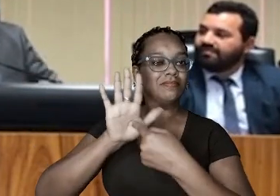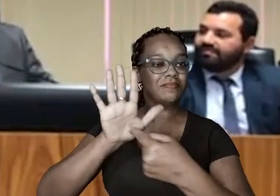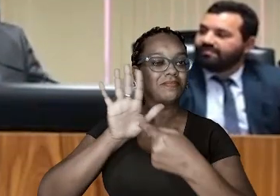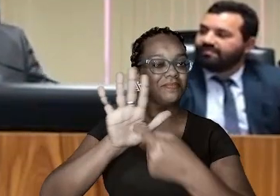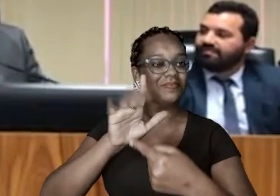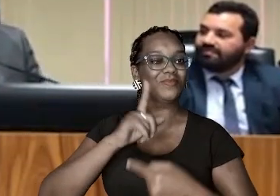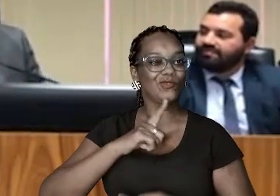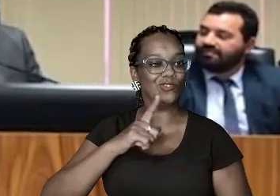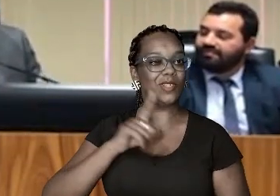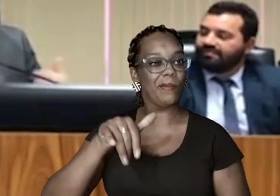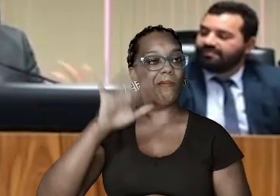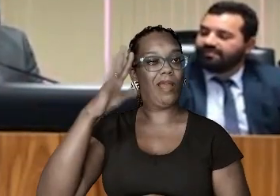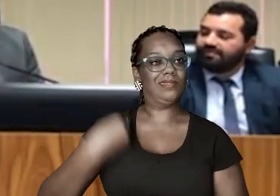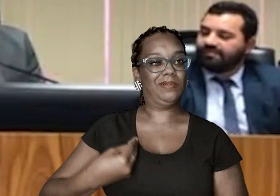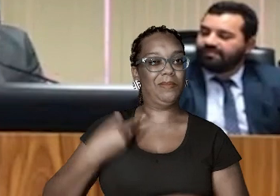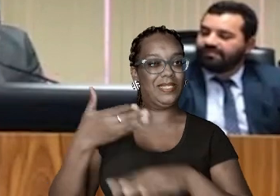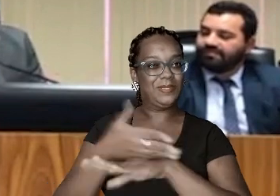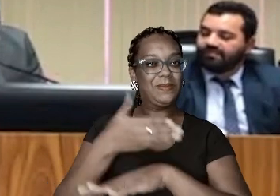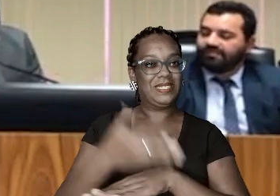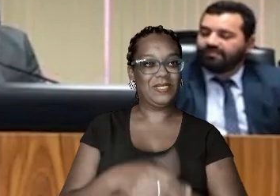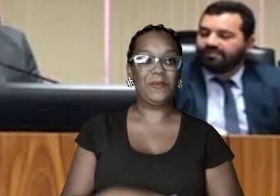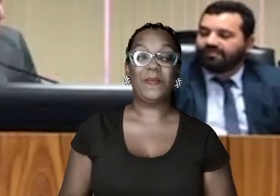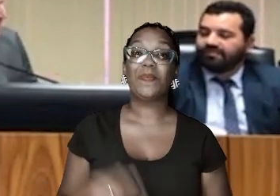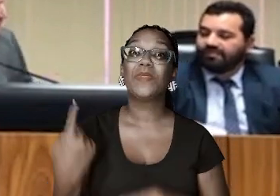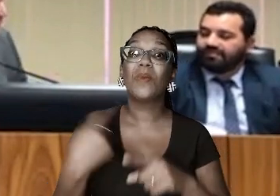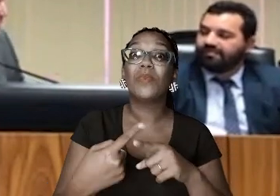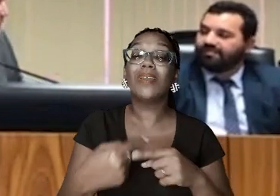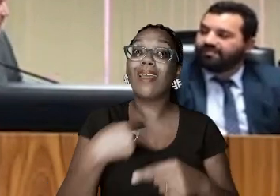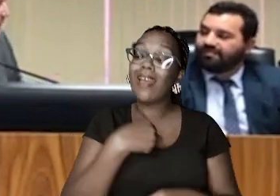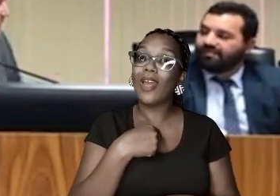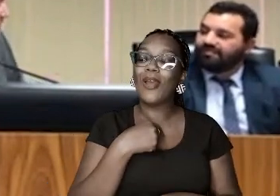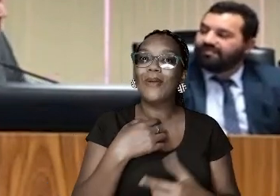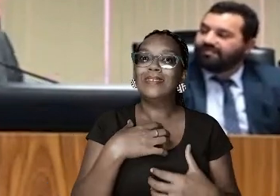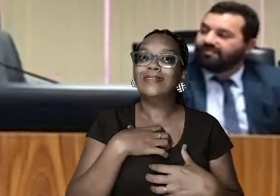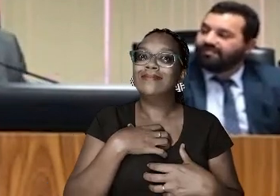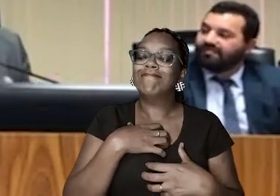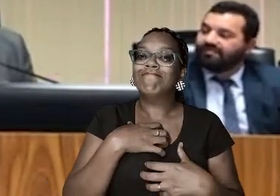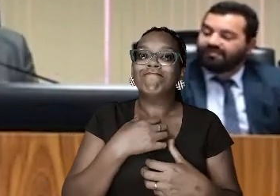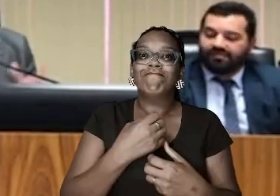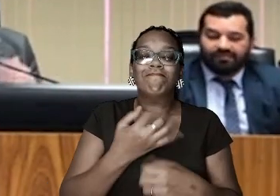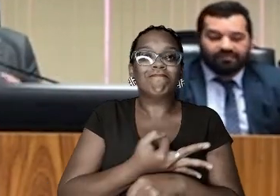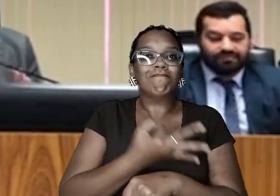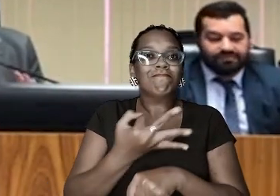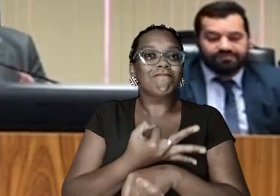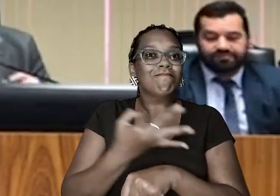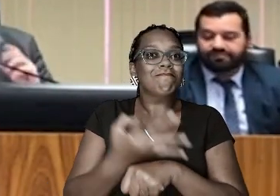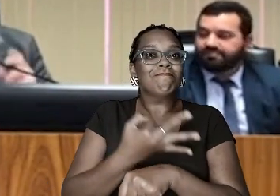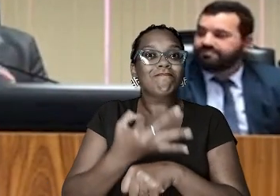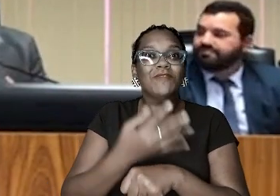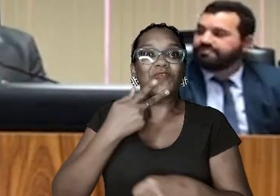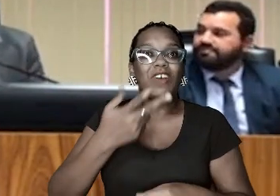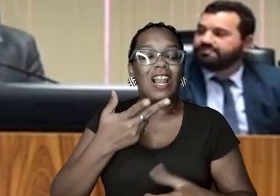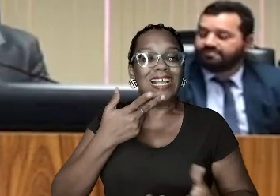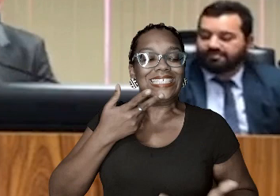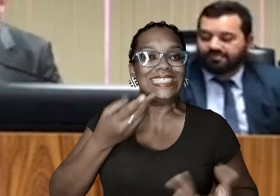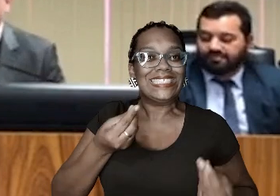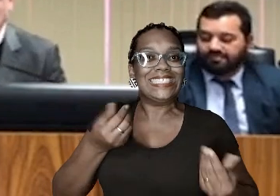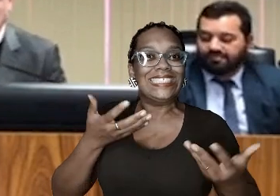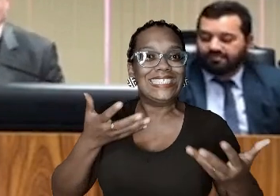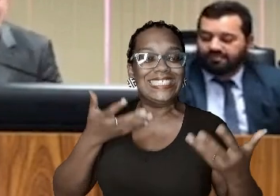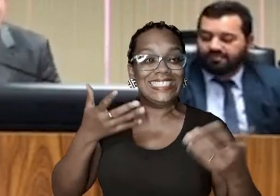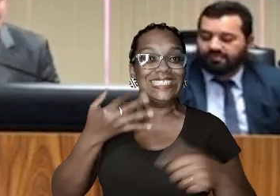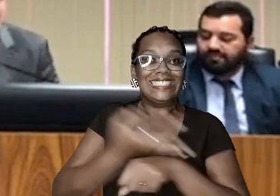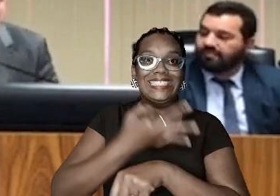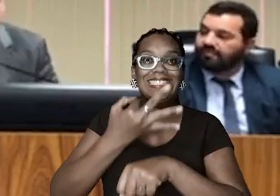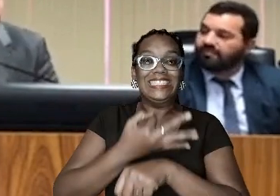ter mais tempo de exposição é ver maior participação Mas é porque eu mesmo já tô um monte de eu tô me